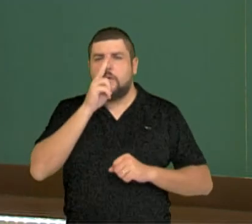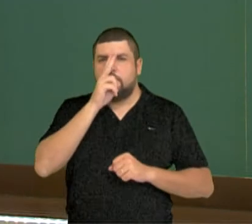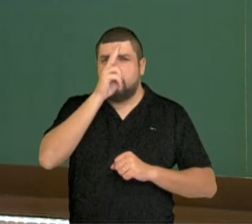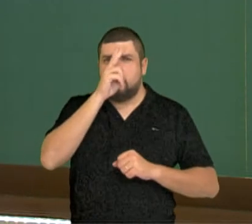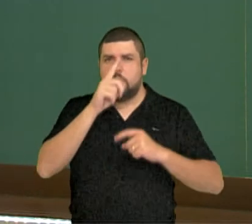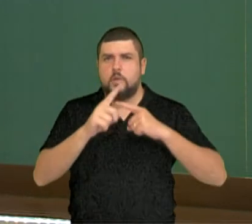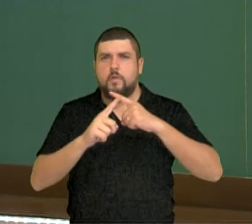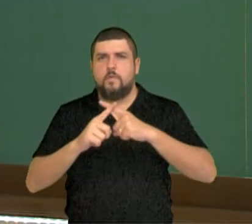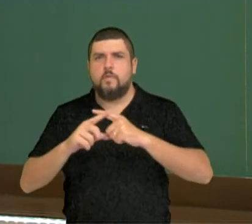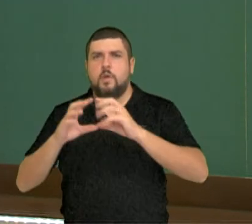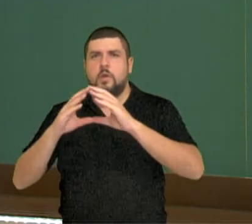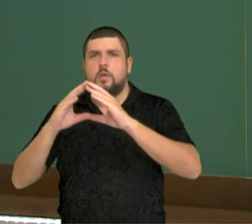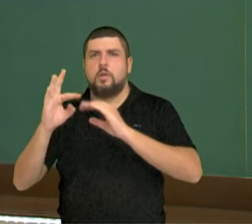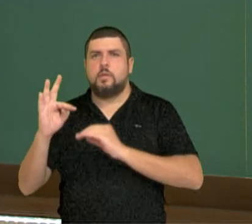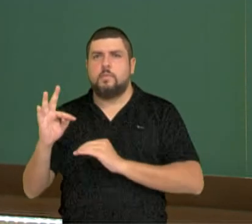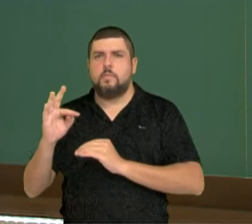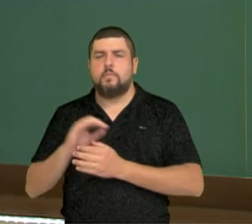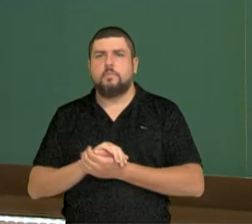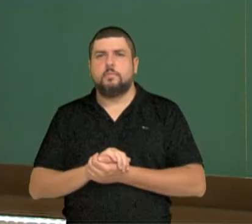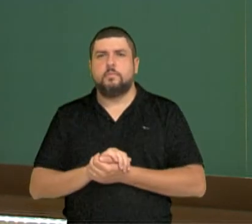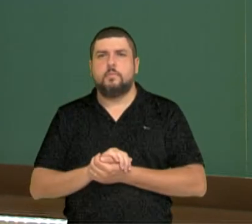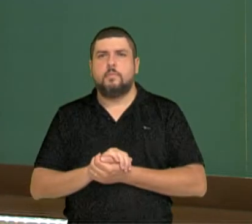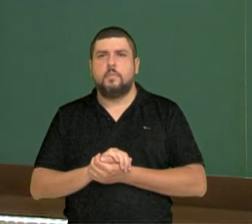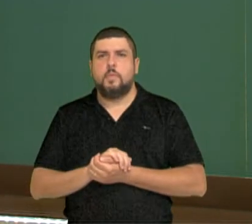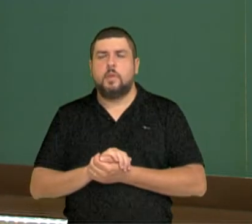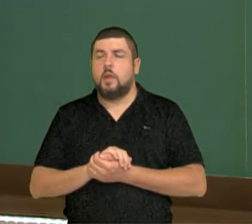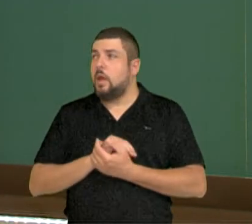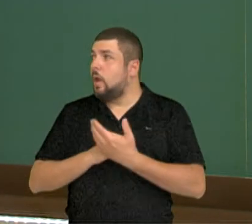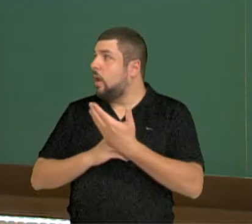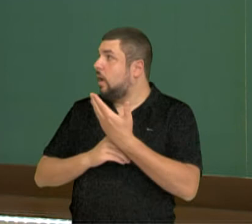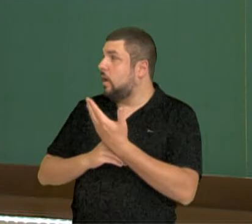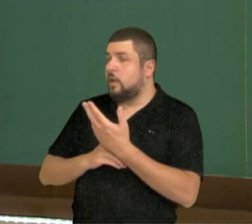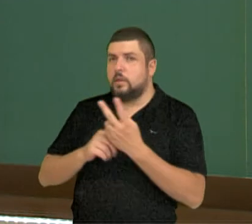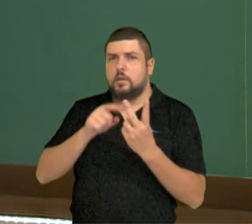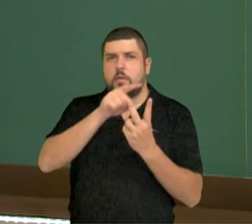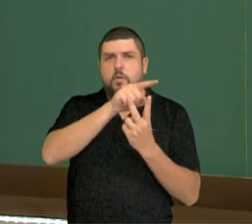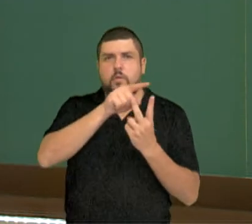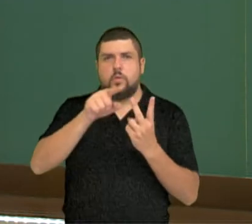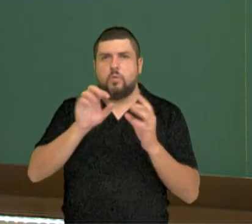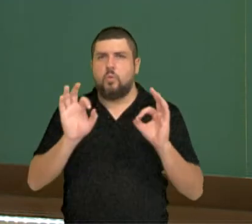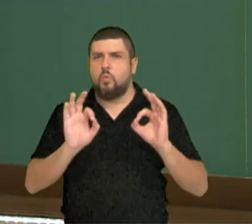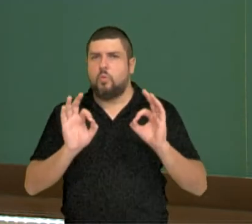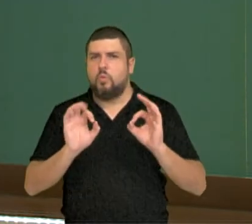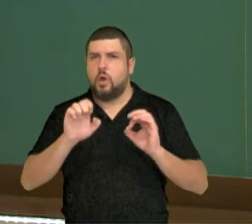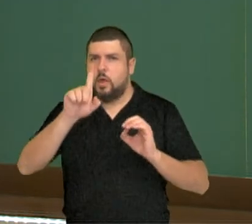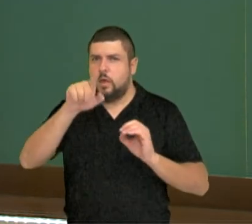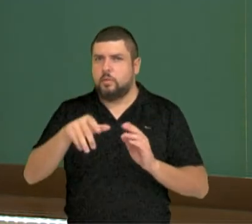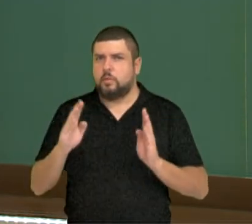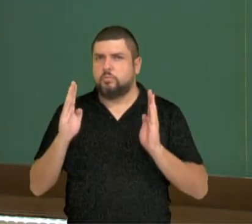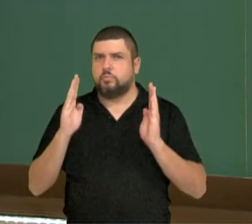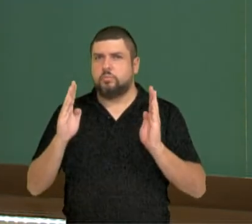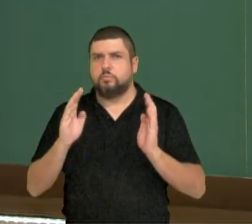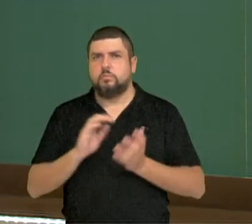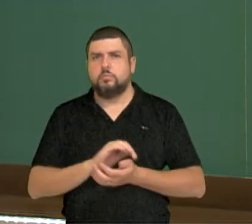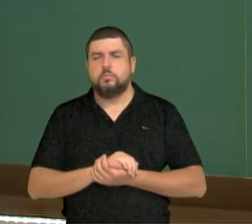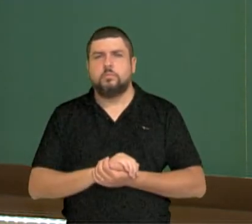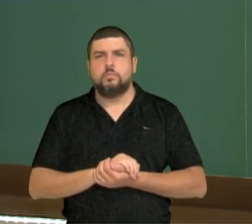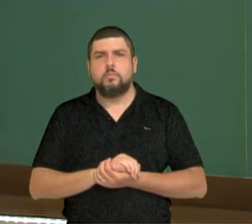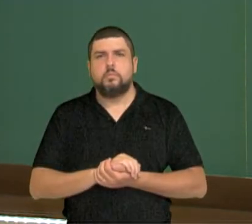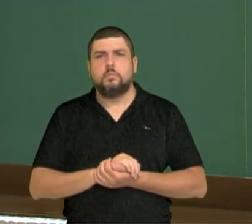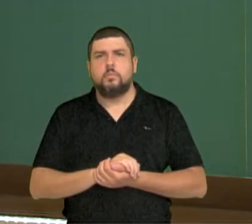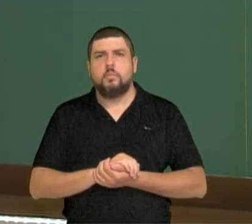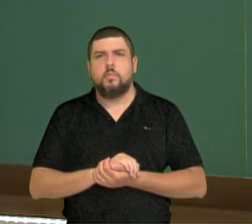tempo, certo? Eu não estou trabalhando aqui em vetores, estou trabalhando em módulo, correto? Bem, fazendo a substituição dos